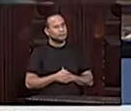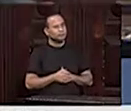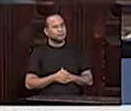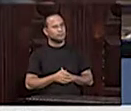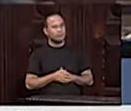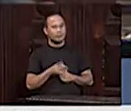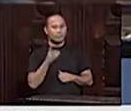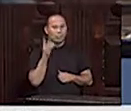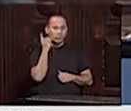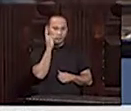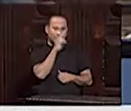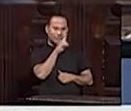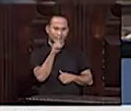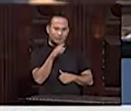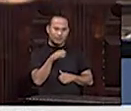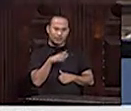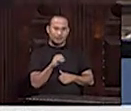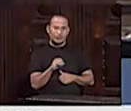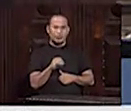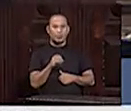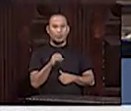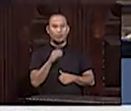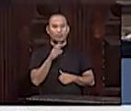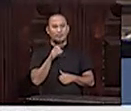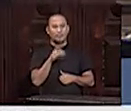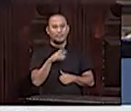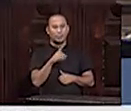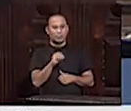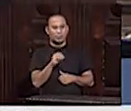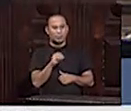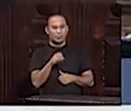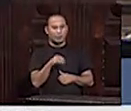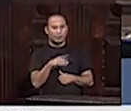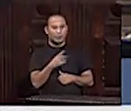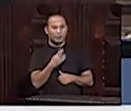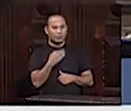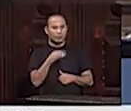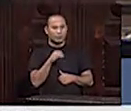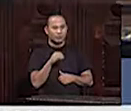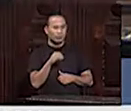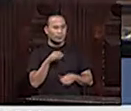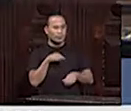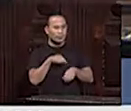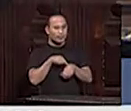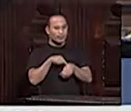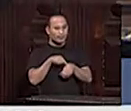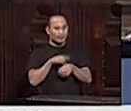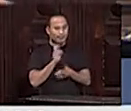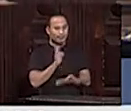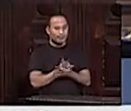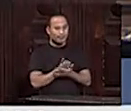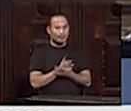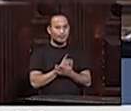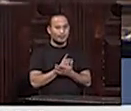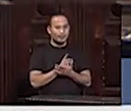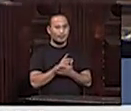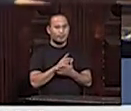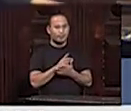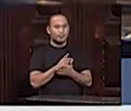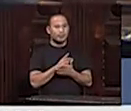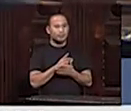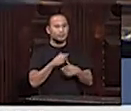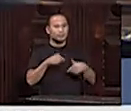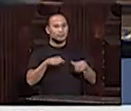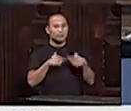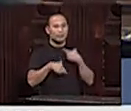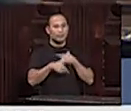Deputados aqui, do Pedro Ernesto, de outras áreas, na mesma jornada de trabalho de outras áreas.